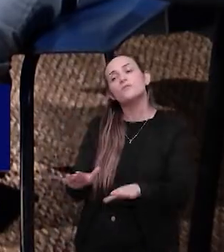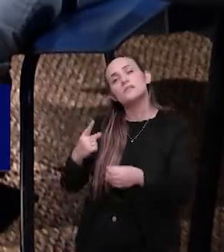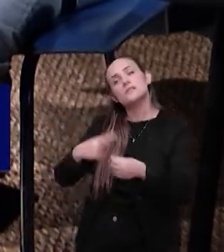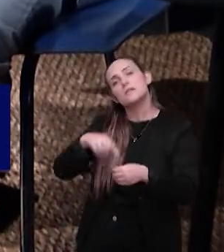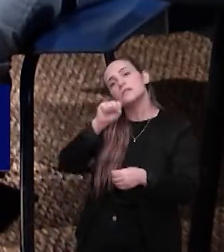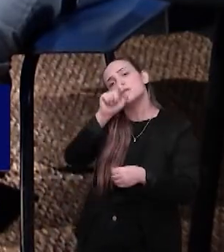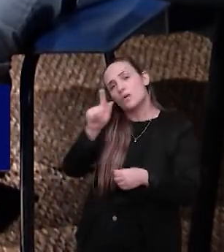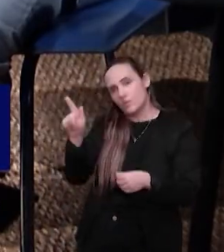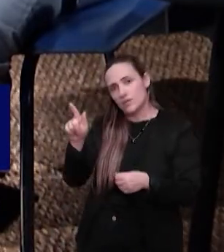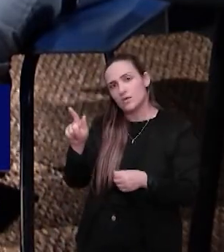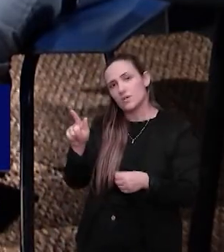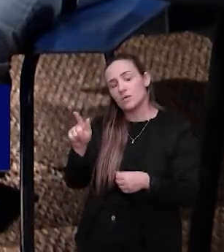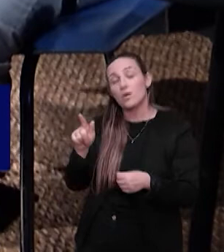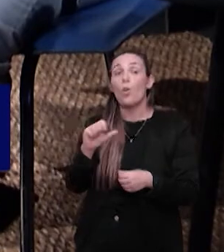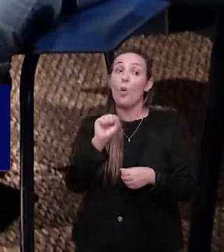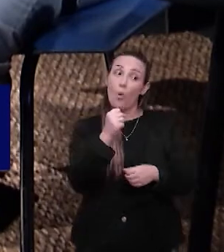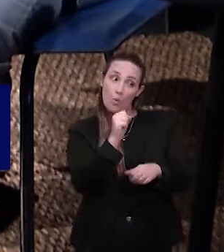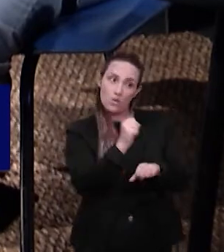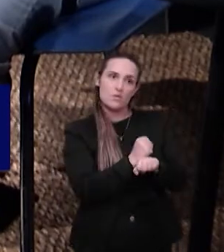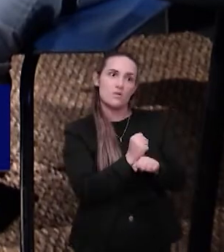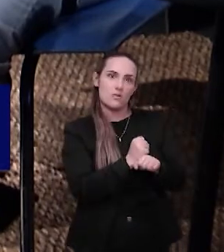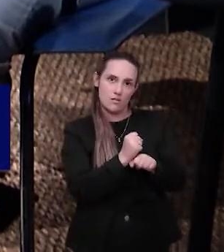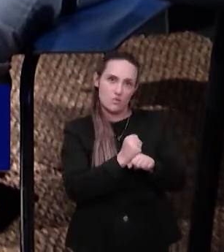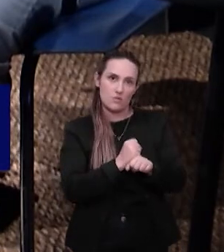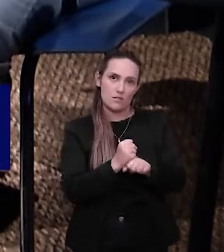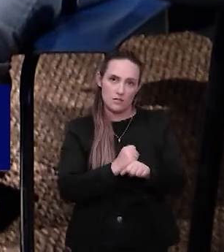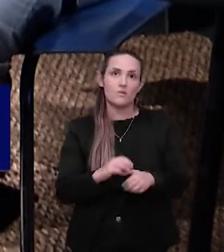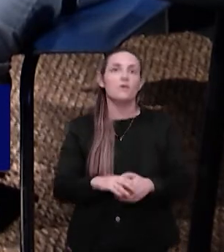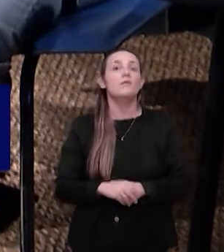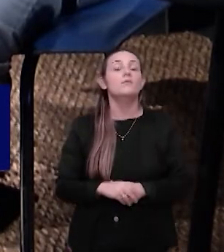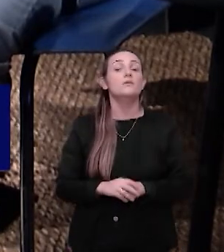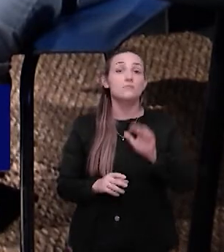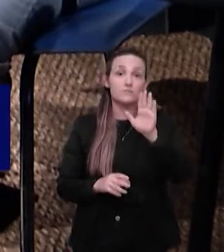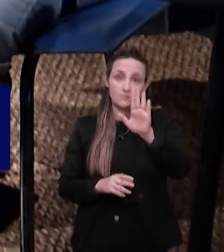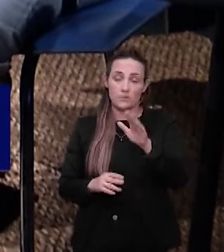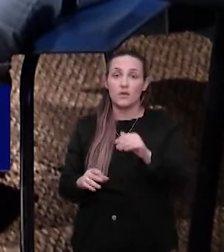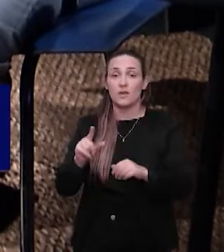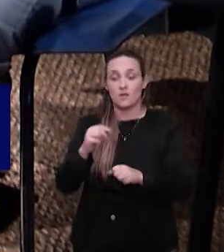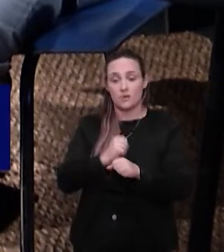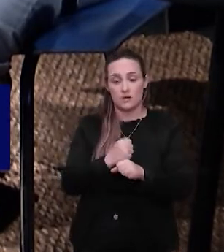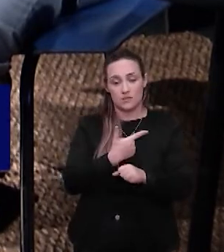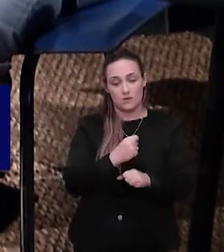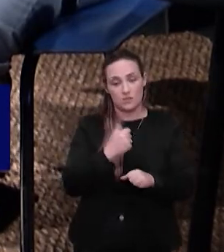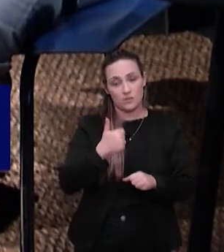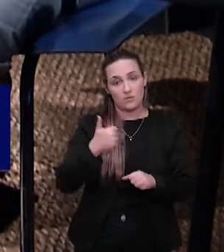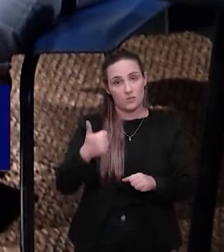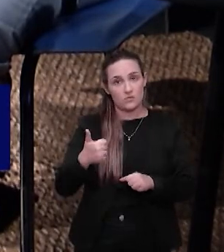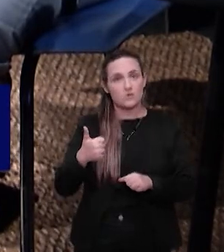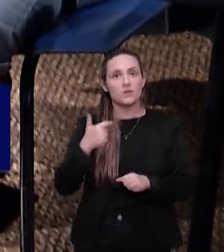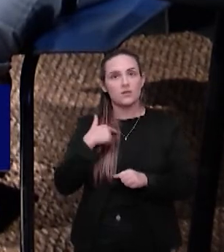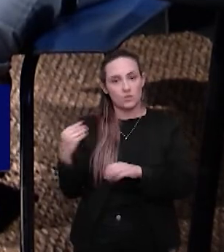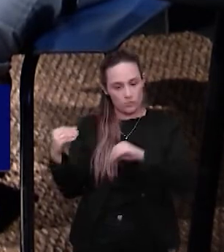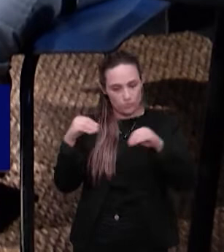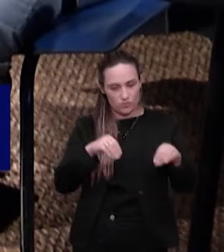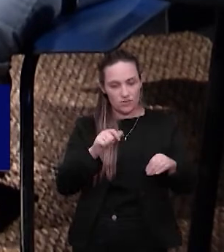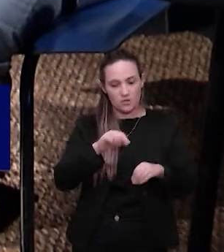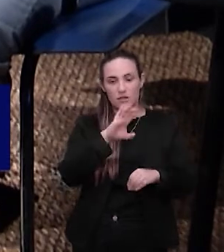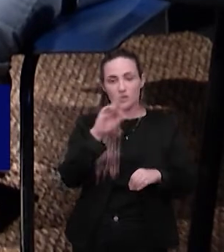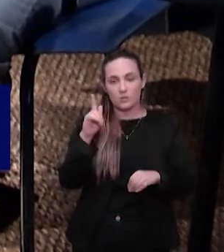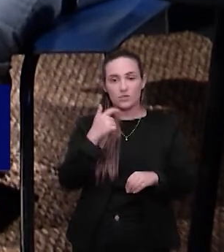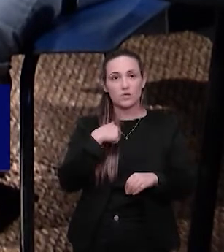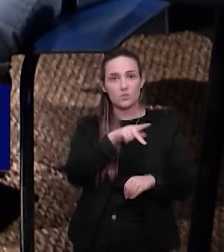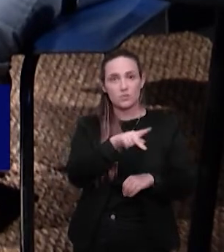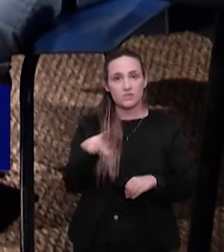anos. 8 anos. Aí veio para Campo Grande. Aí assumi em 2012. Em 2011, fevereiro de 2011. Eu vim